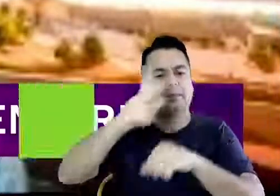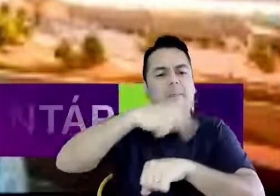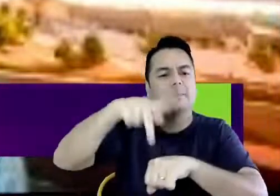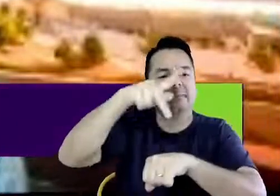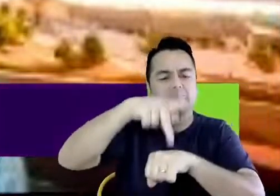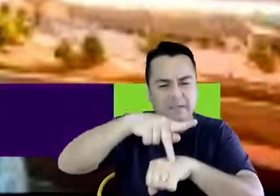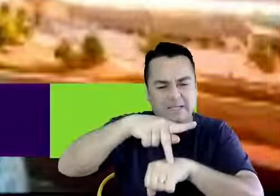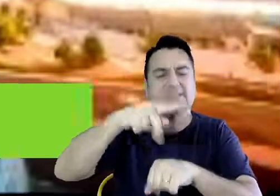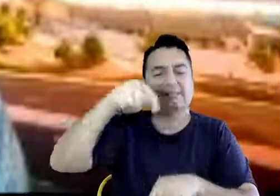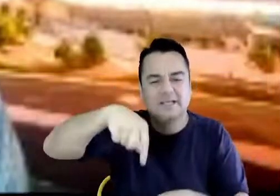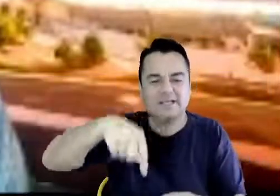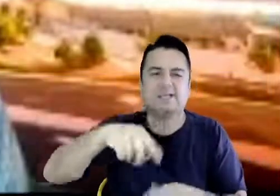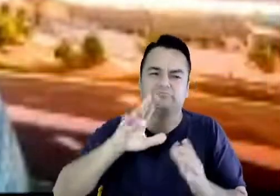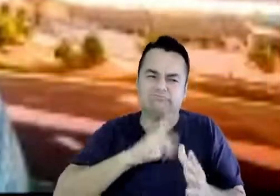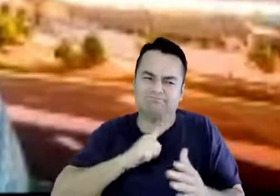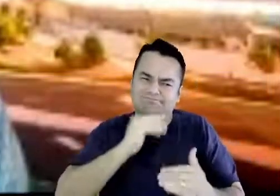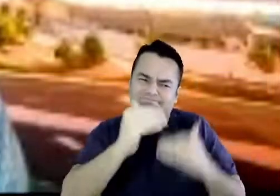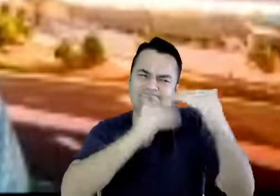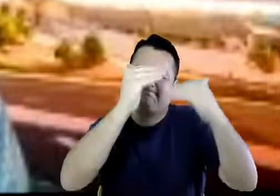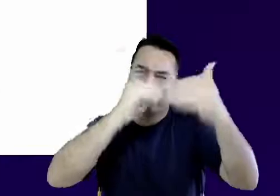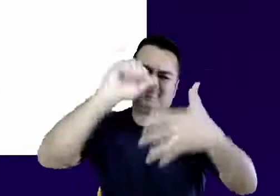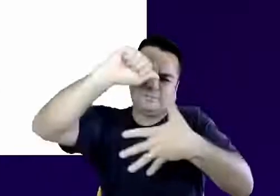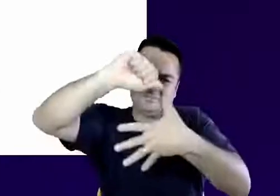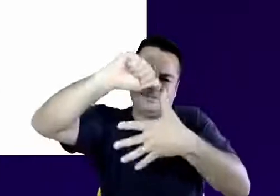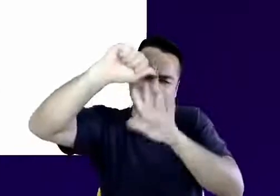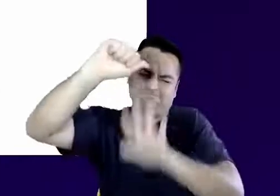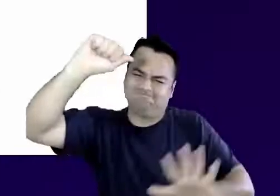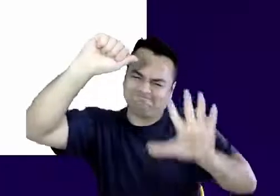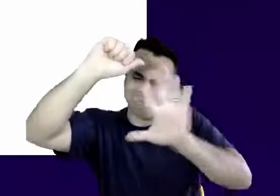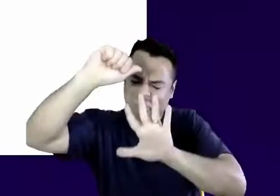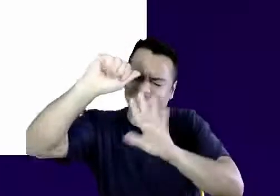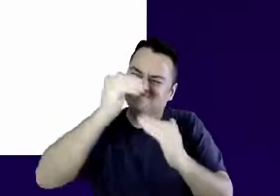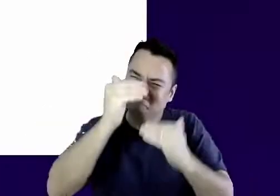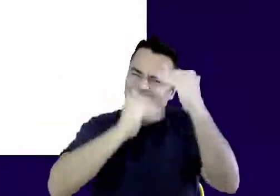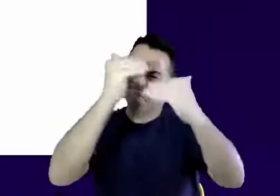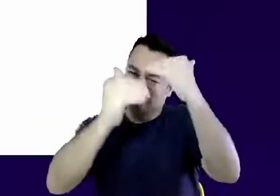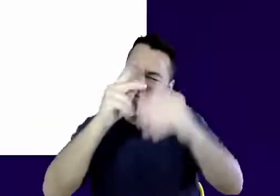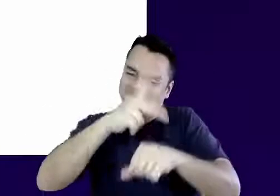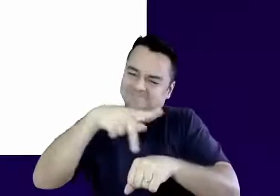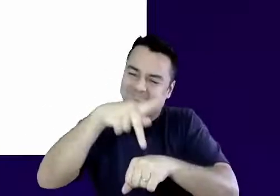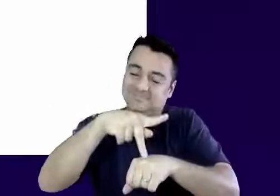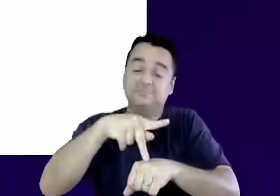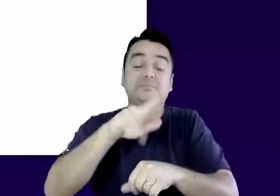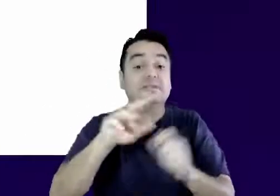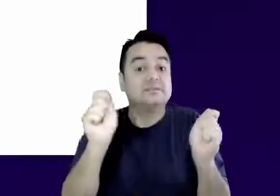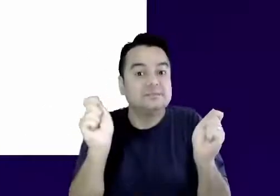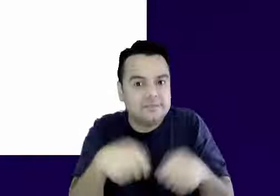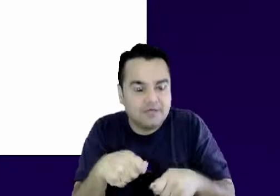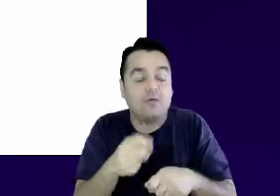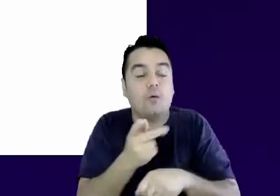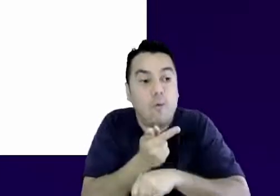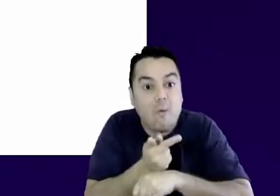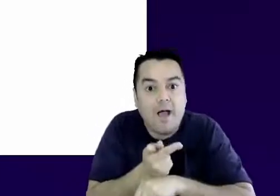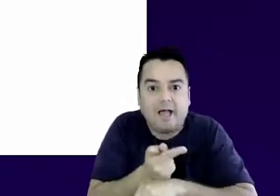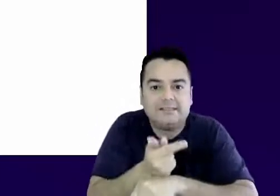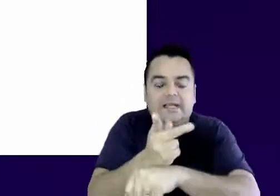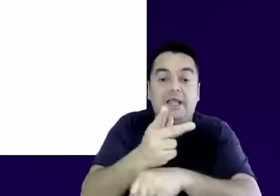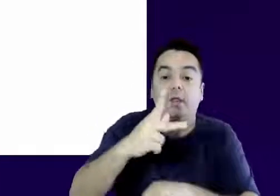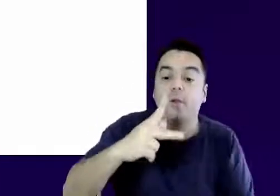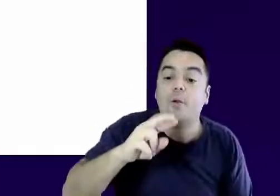em desenvolvimento, mas sem dúvida é possível implementar o rastreio de pré-eclâmpsia mesmo se eu não tenho as